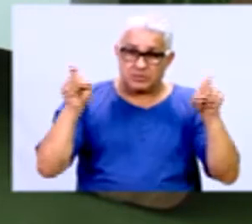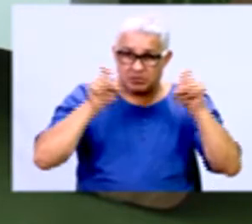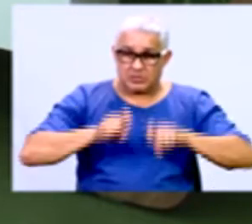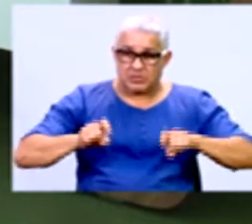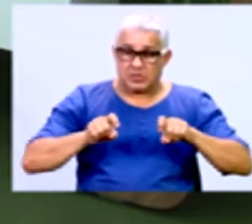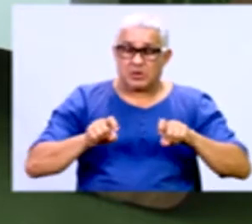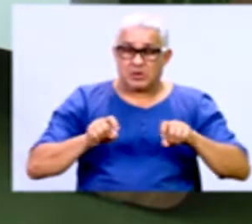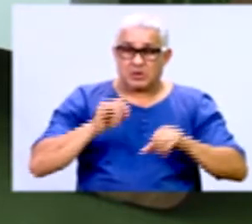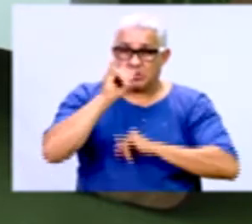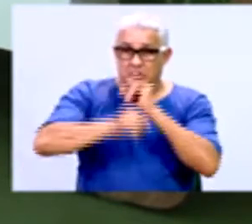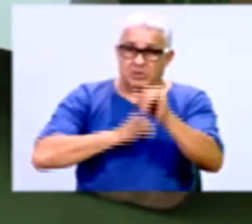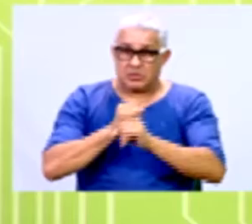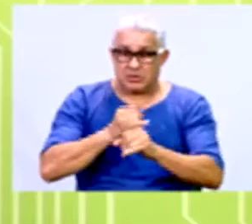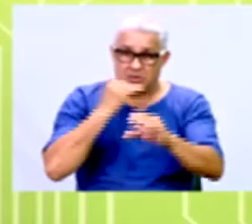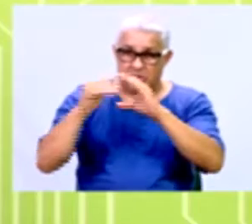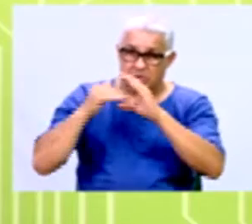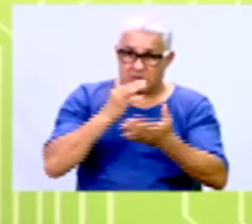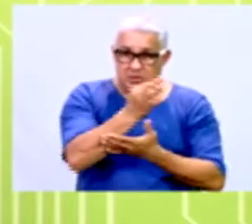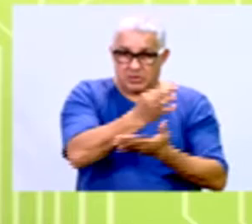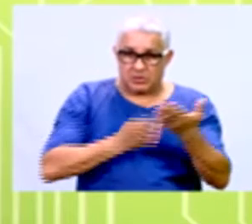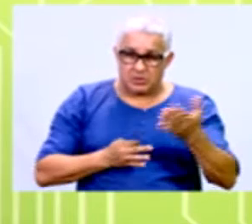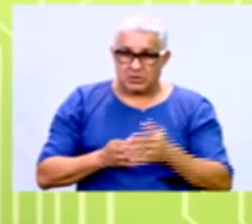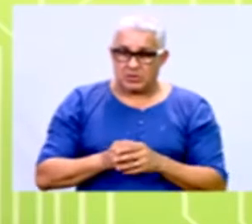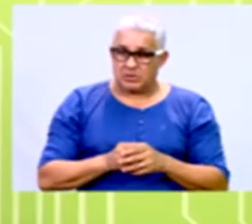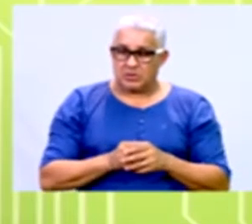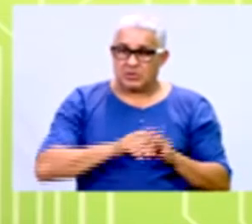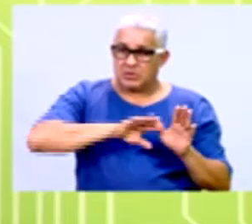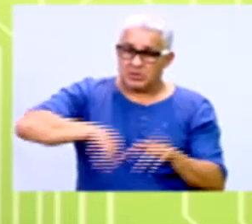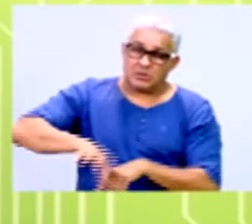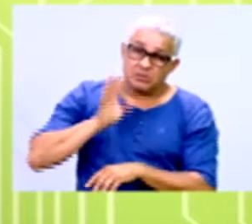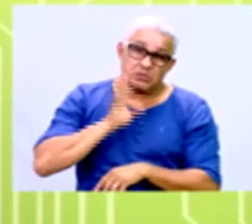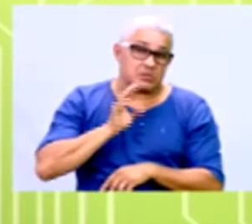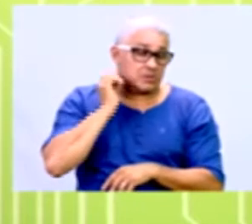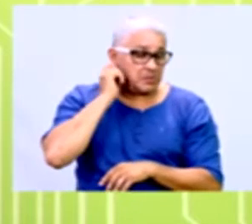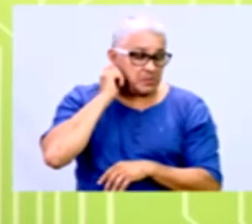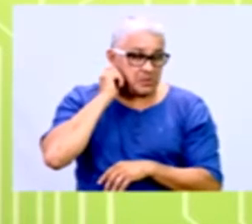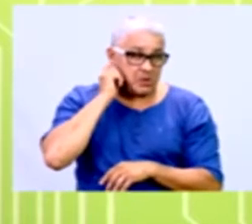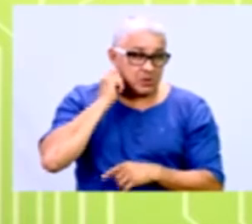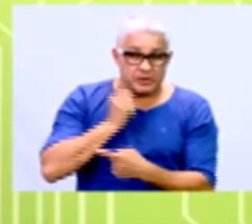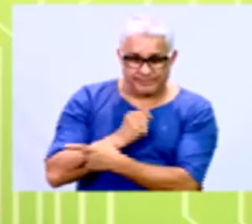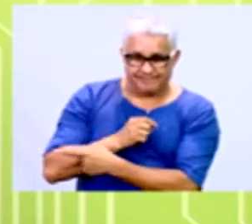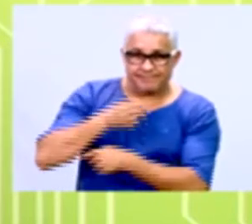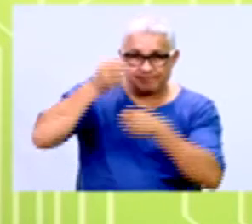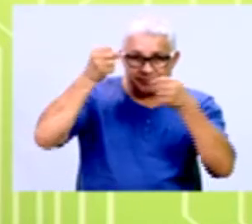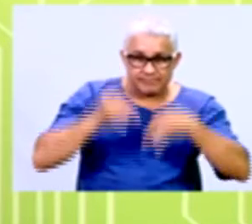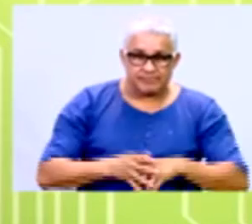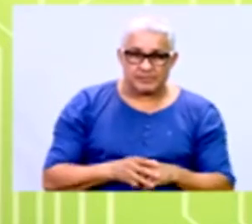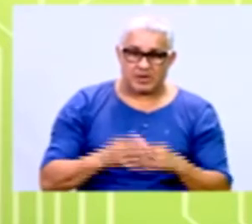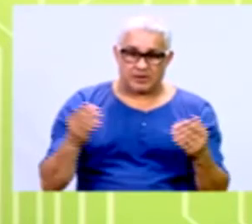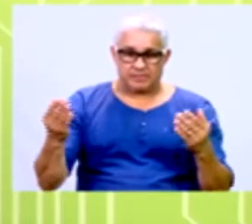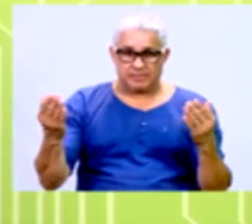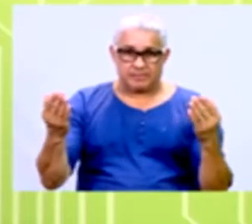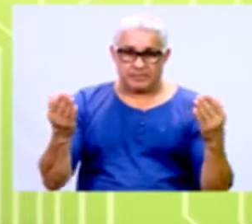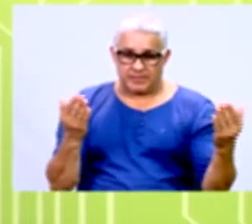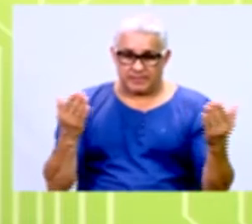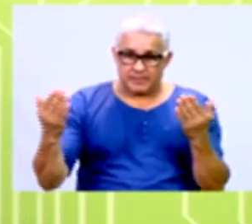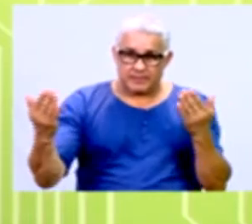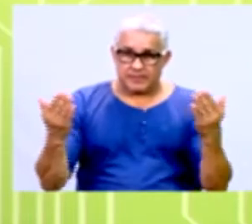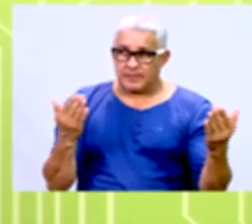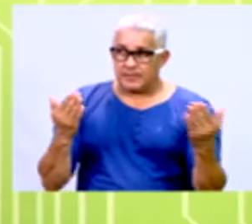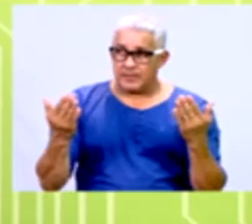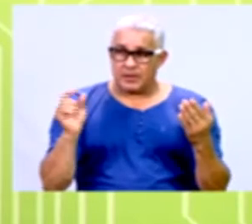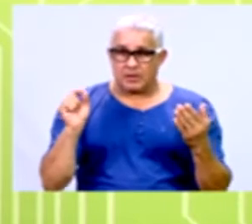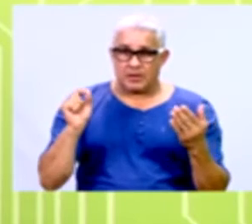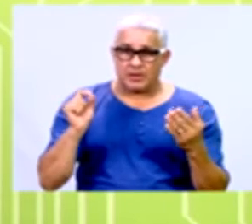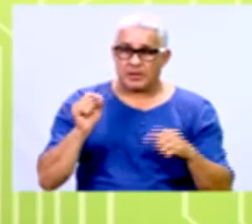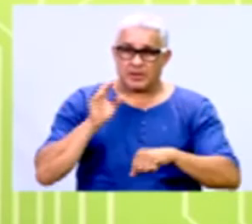o legal disso ainda, que o professor citou, ele falou da comparação, por exemplo, do tempo,